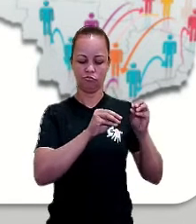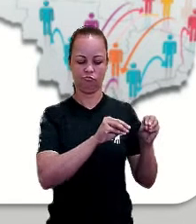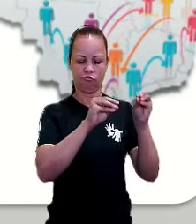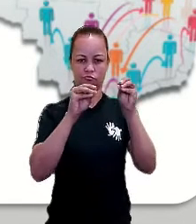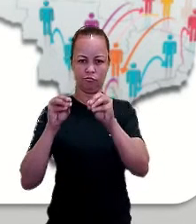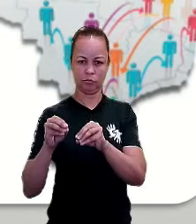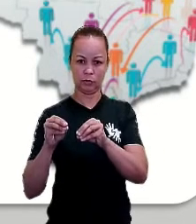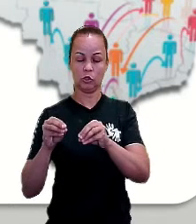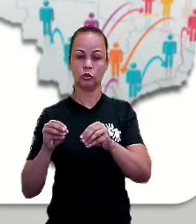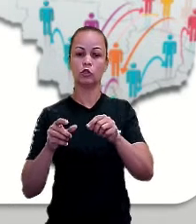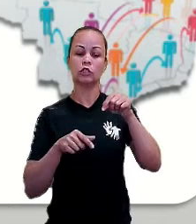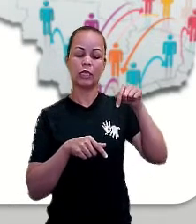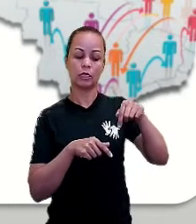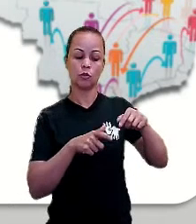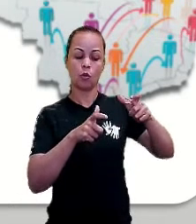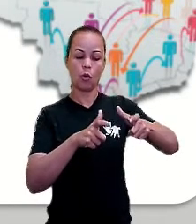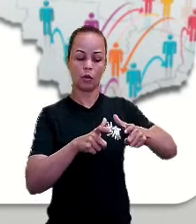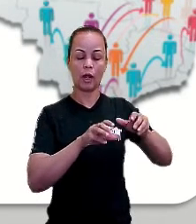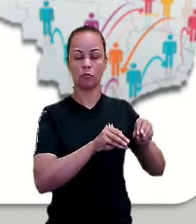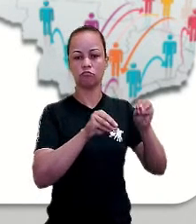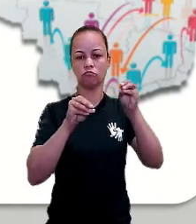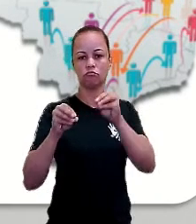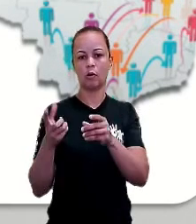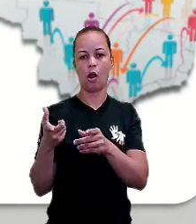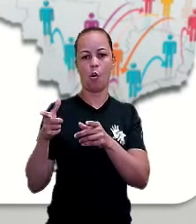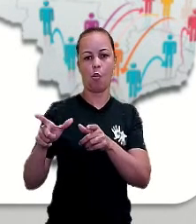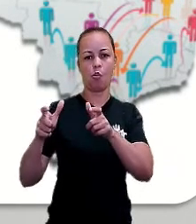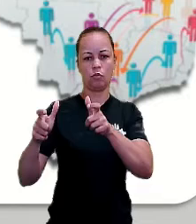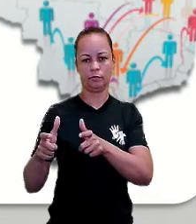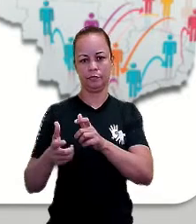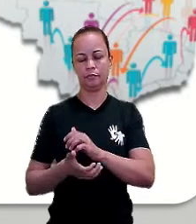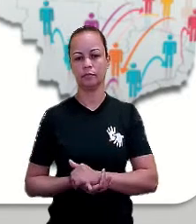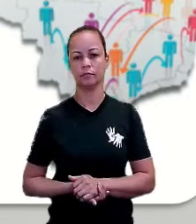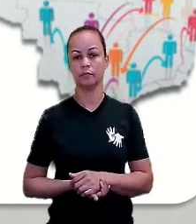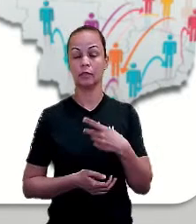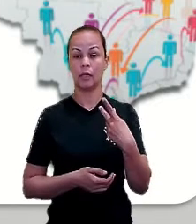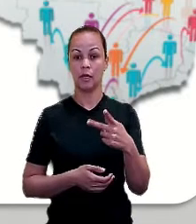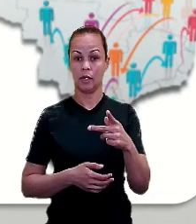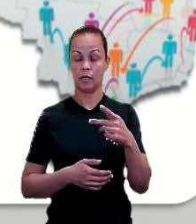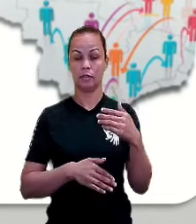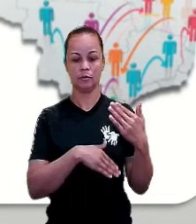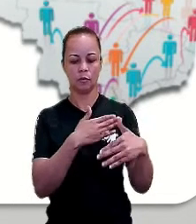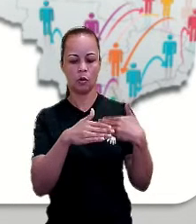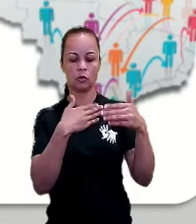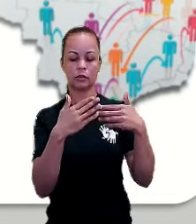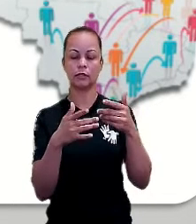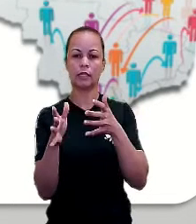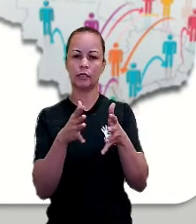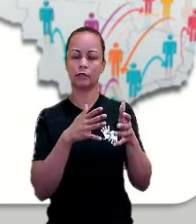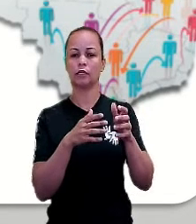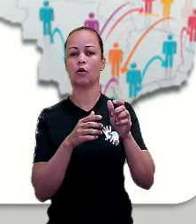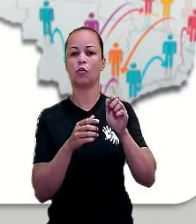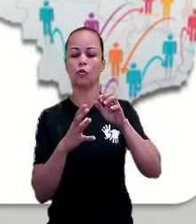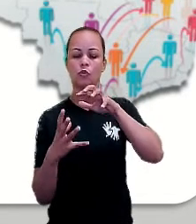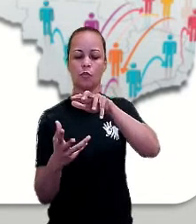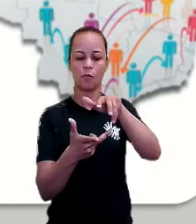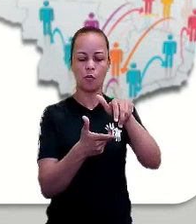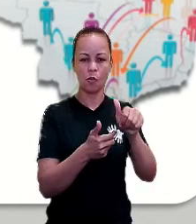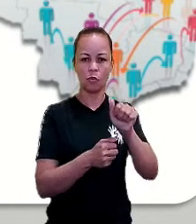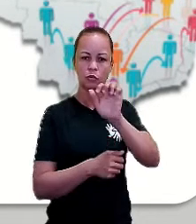de sair do seu ponto de origem e ir para outro local. Esse processo pode ocorrer em escala global,